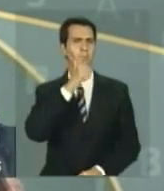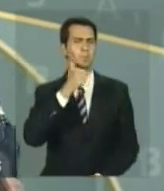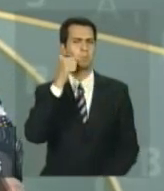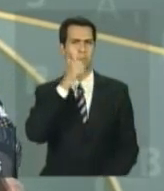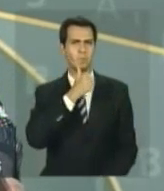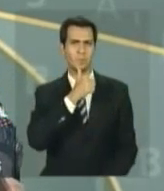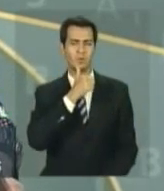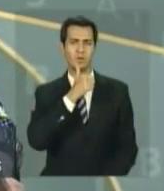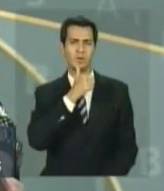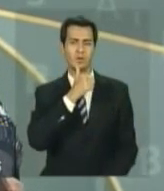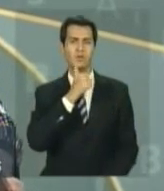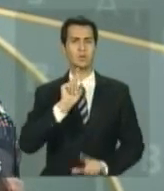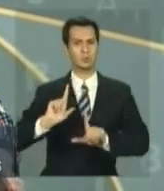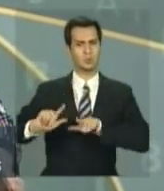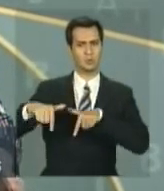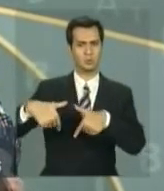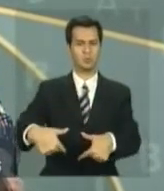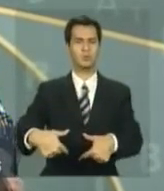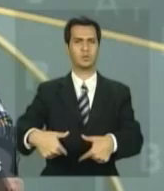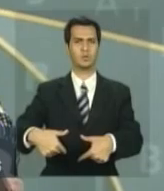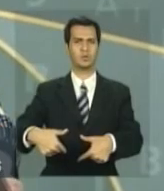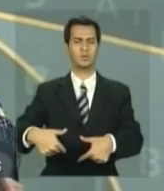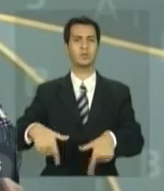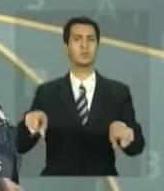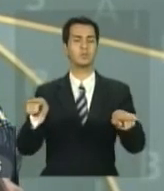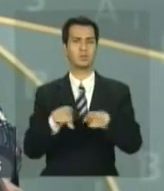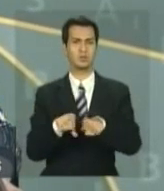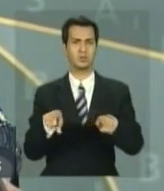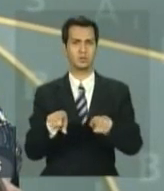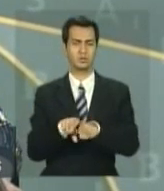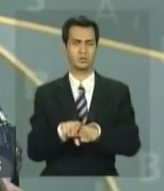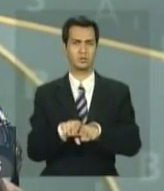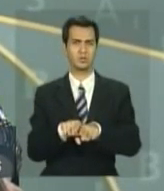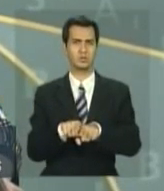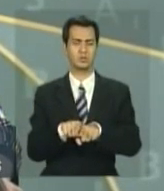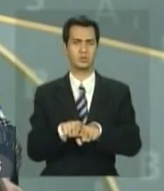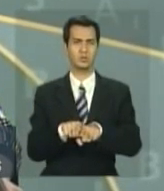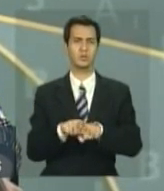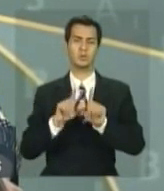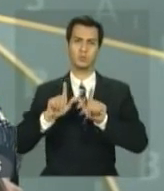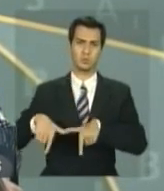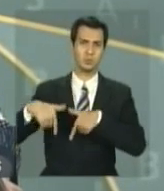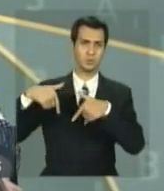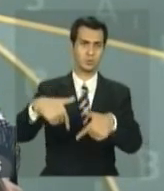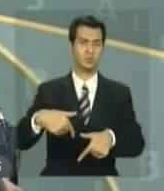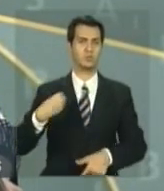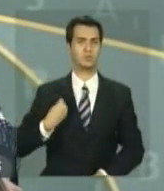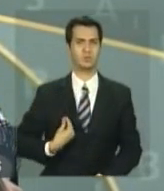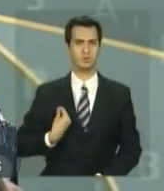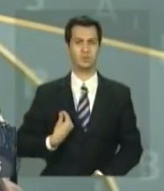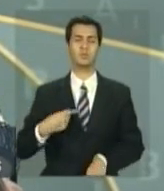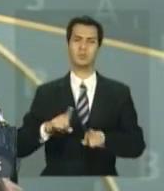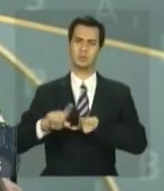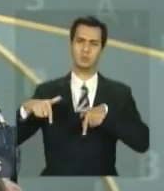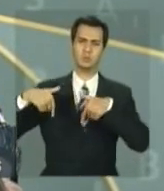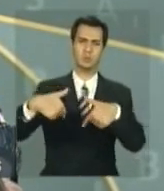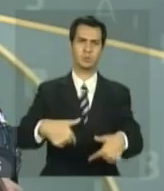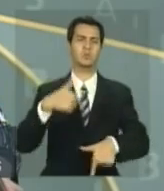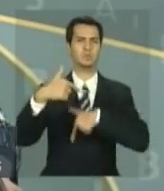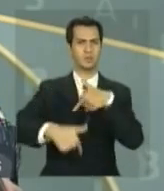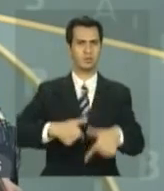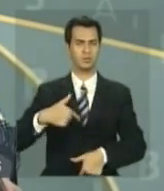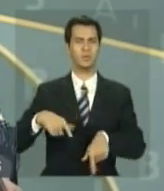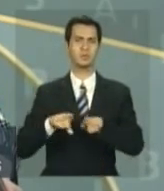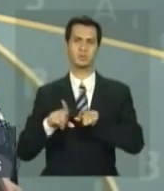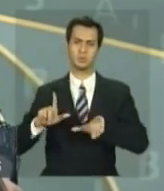lutando por seu espaço e lutando pela sua vida, seu trabalho, por seus